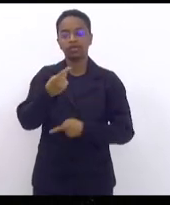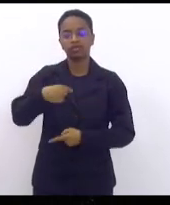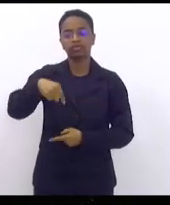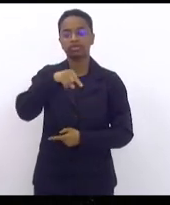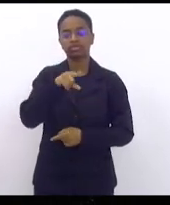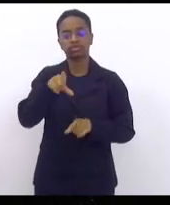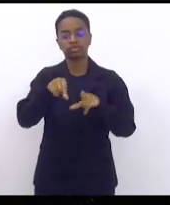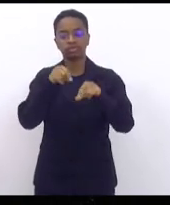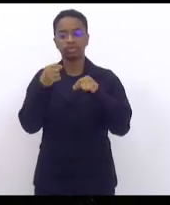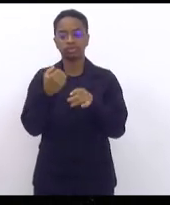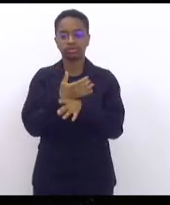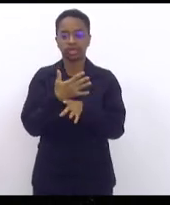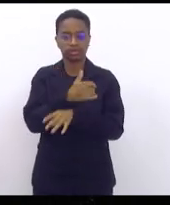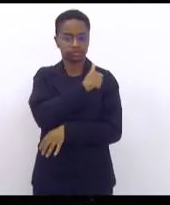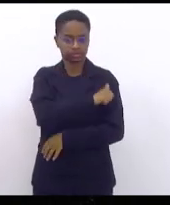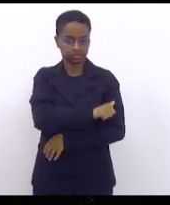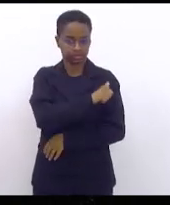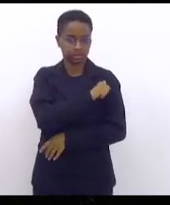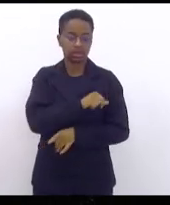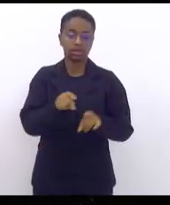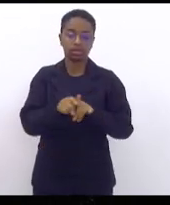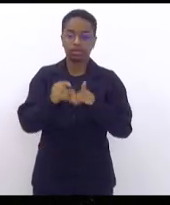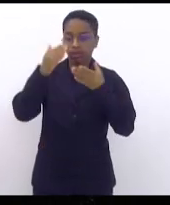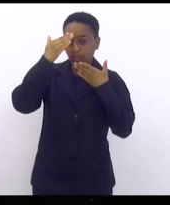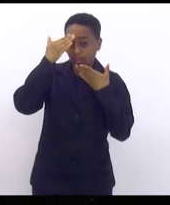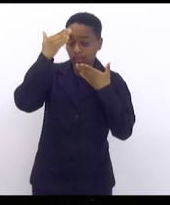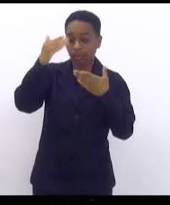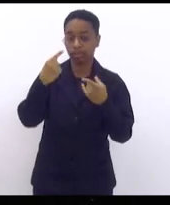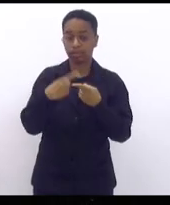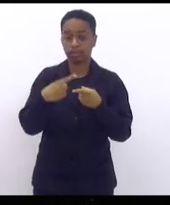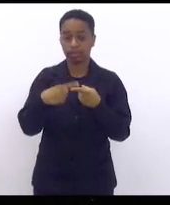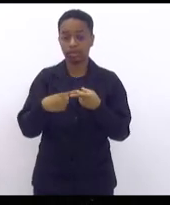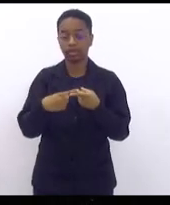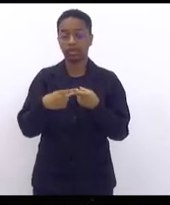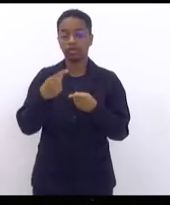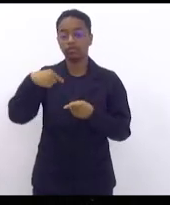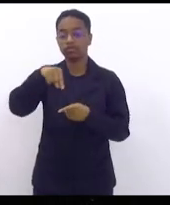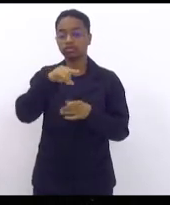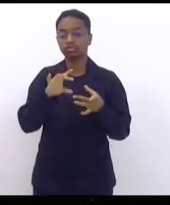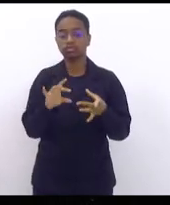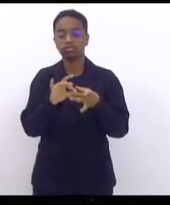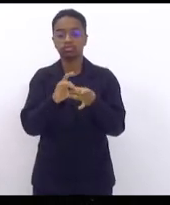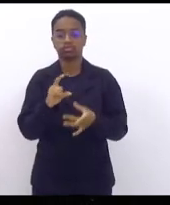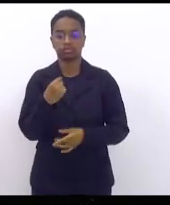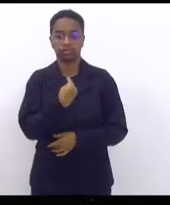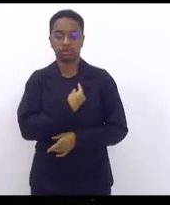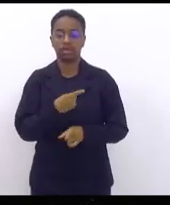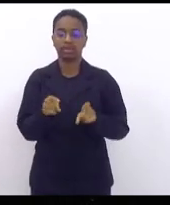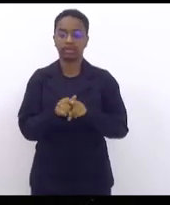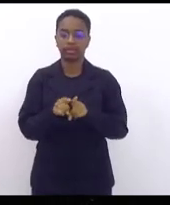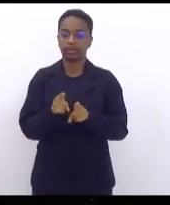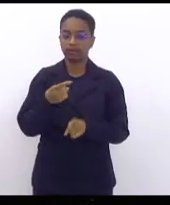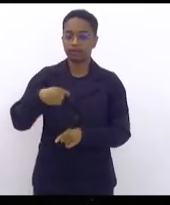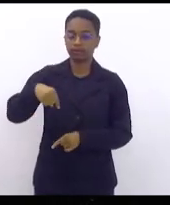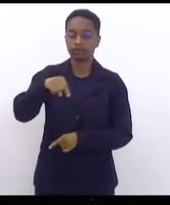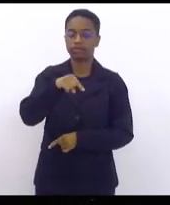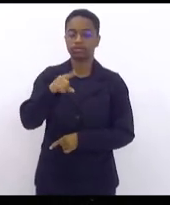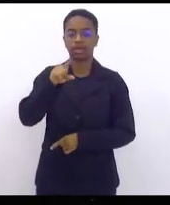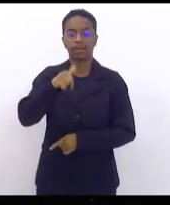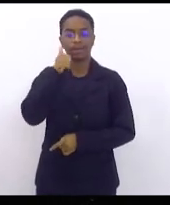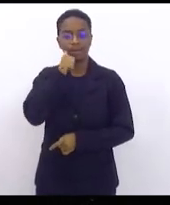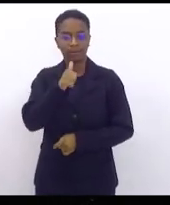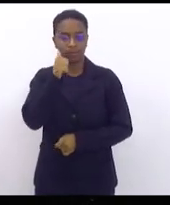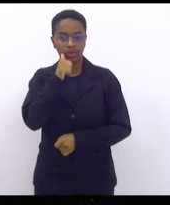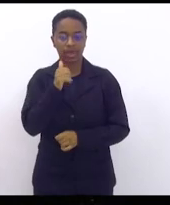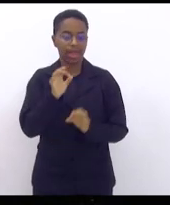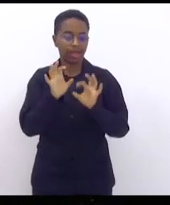escolhido a cidade do Rio de Janeiro e muito obrigada por vocês estarem conosco e por vocês serem as mulheres que são,